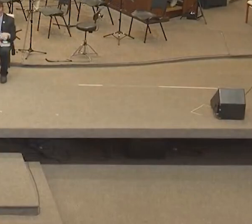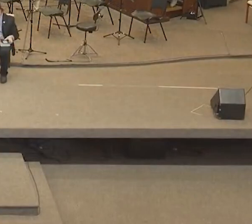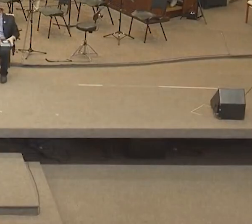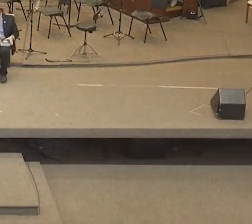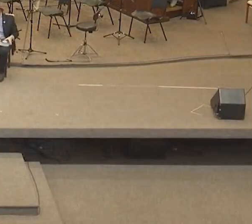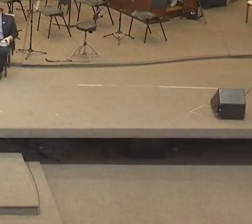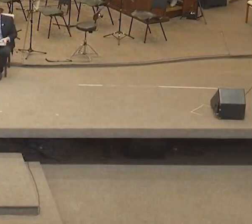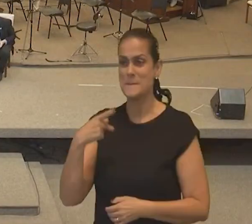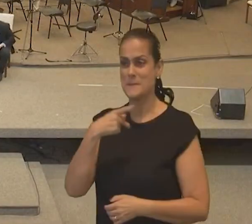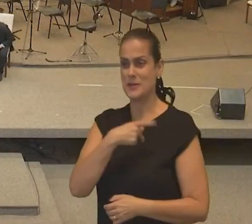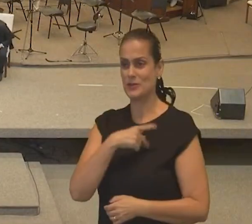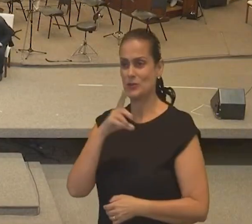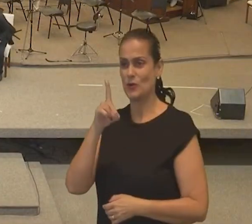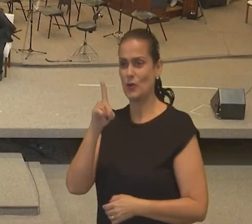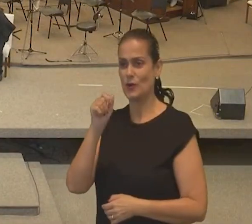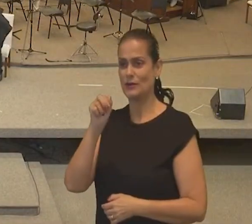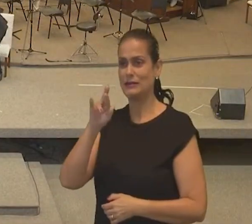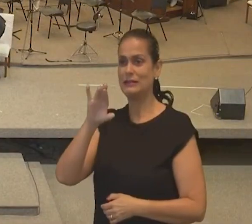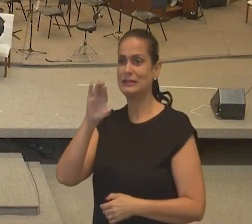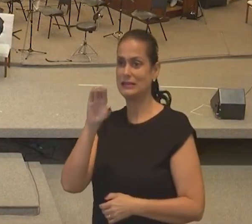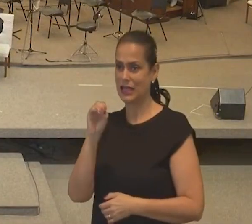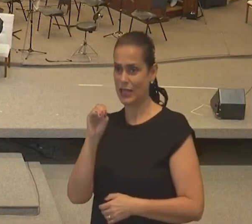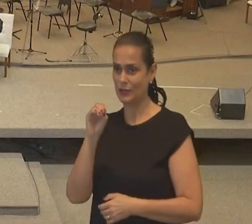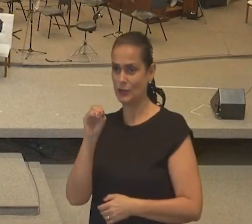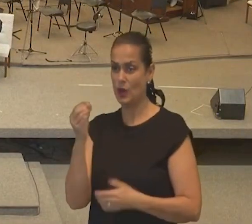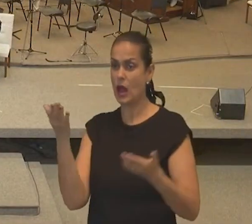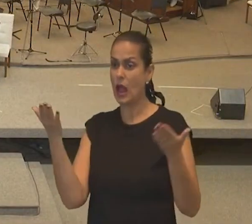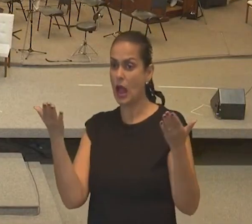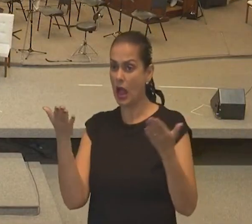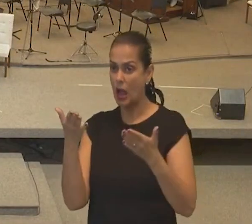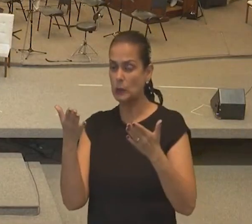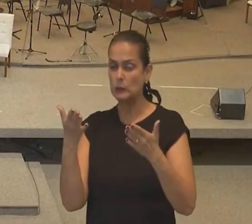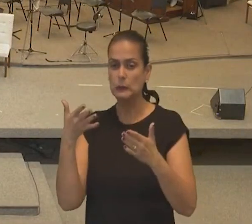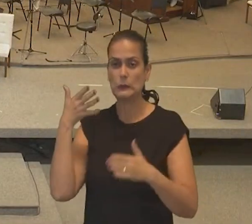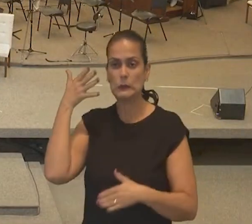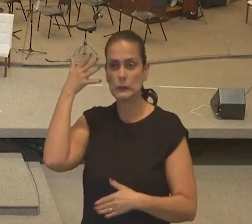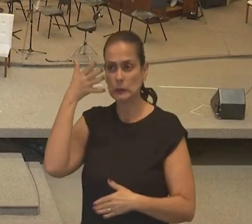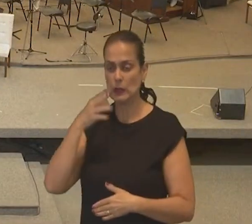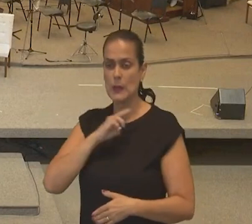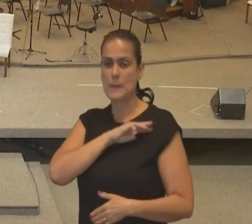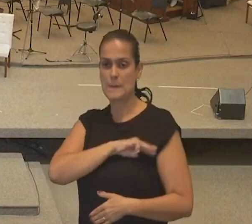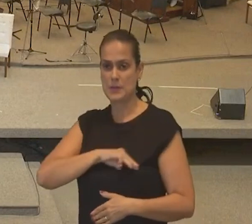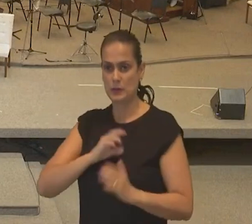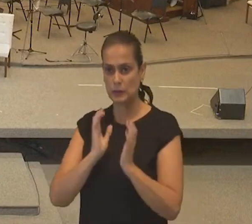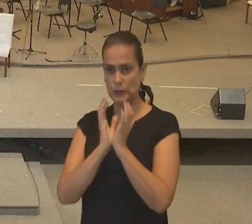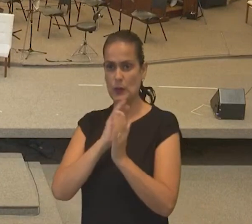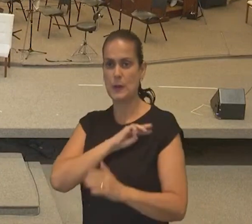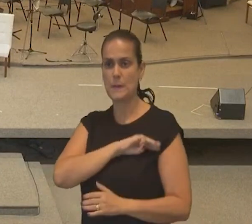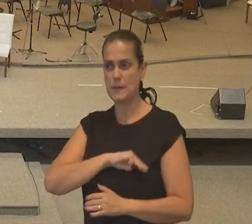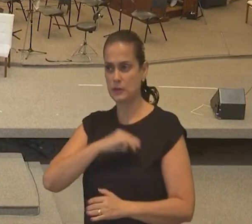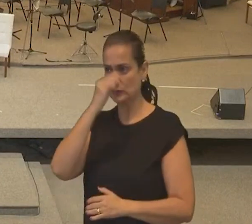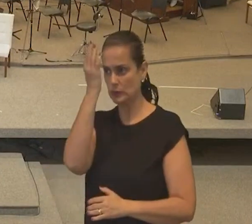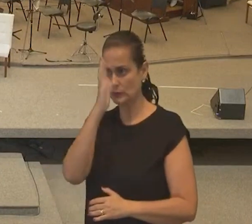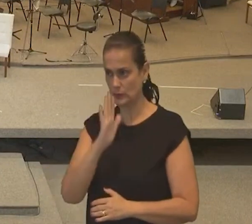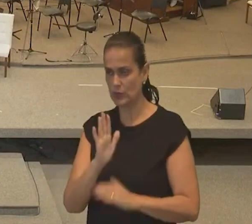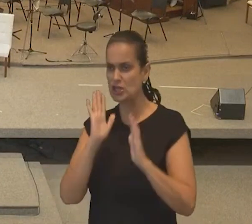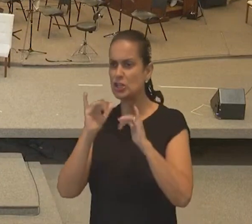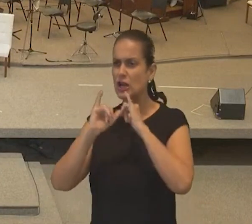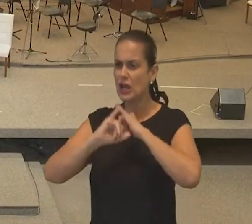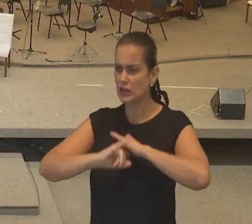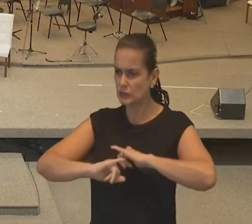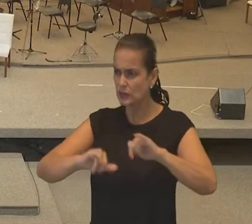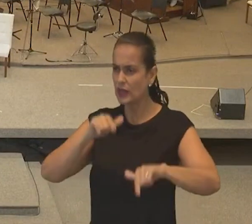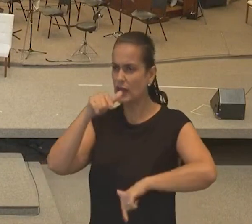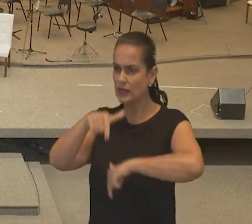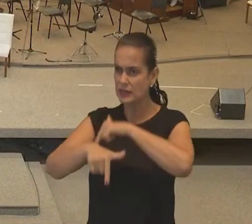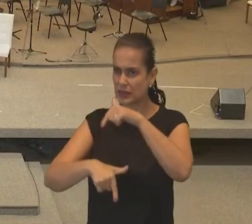Pastor Dário, por gentileza, ouviremos a sua palavra. Pastor Dário é missionário da Junta de Missões Nacionais, como já anunciado, trabalha